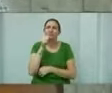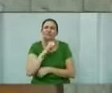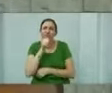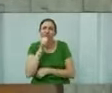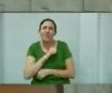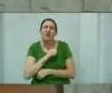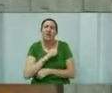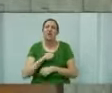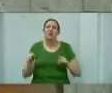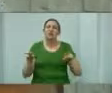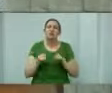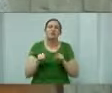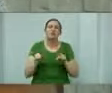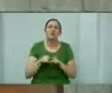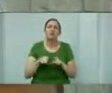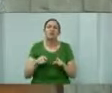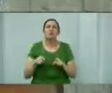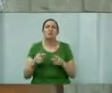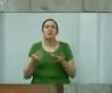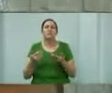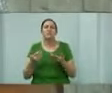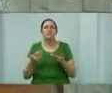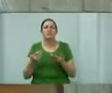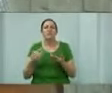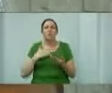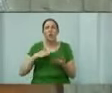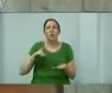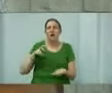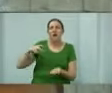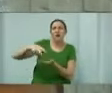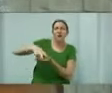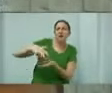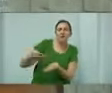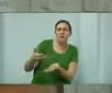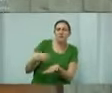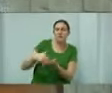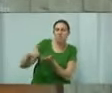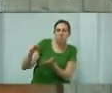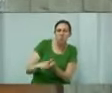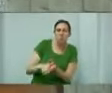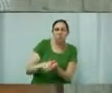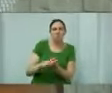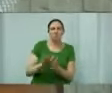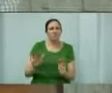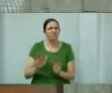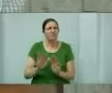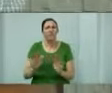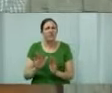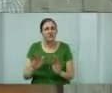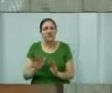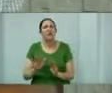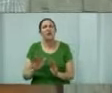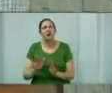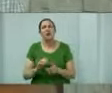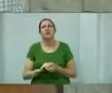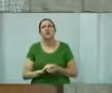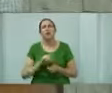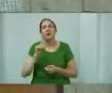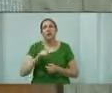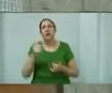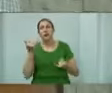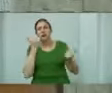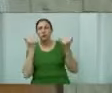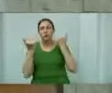de... eu não quero que seja um sistema de punição, não é através de multas que tu vai resolver isso, é o sistema de informação, o sistema